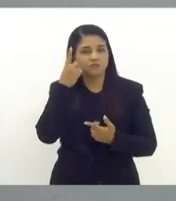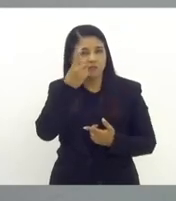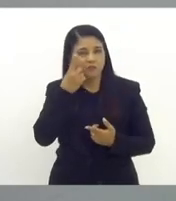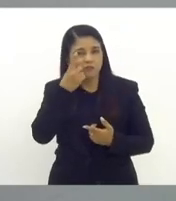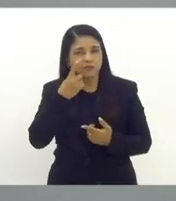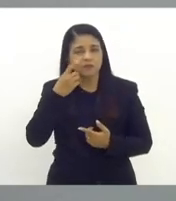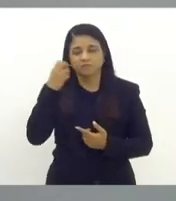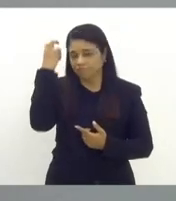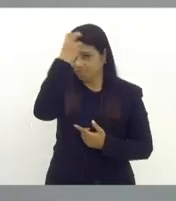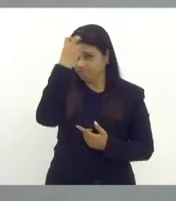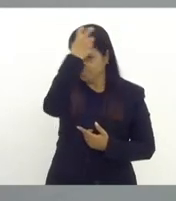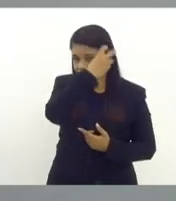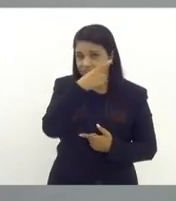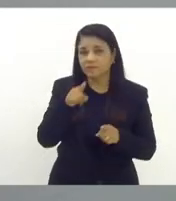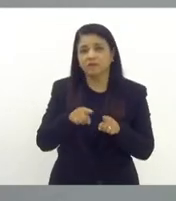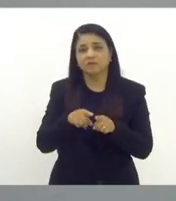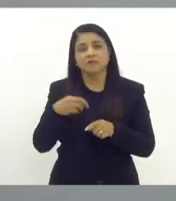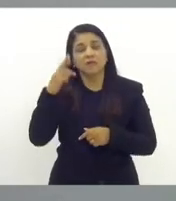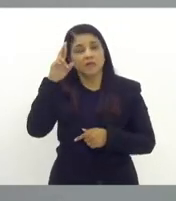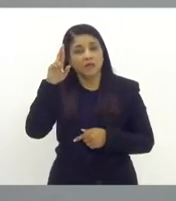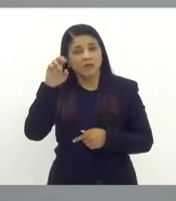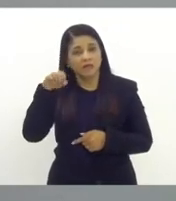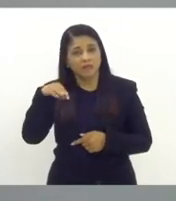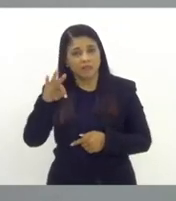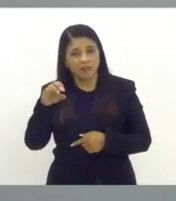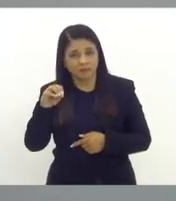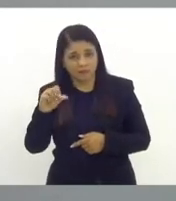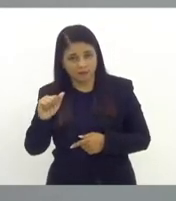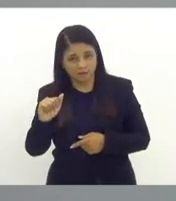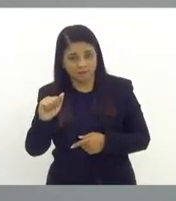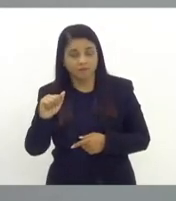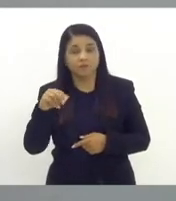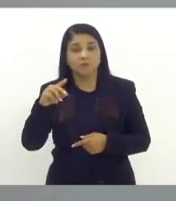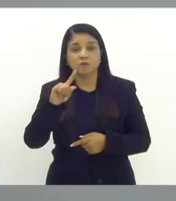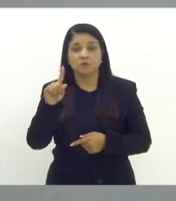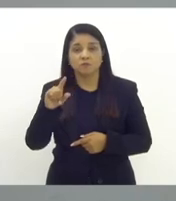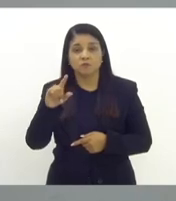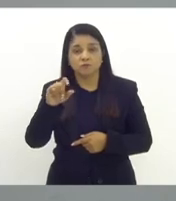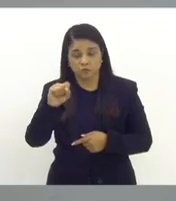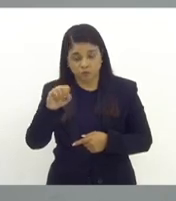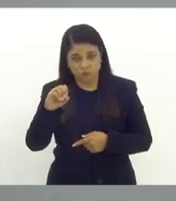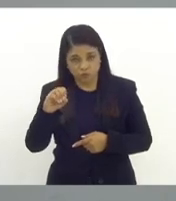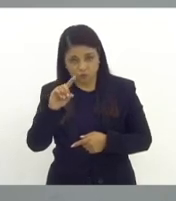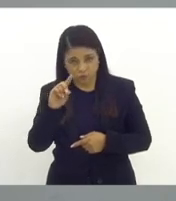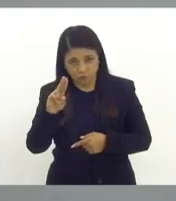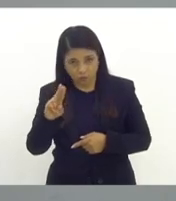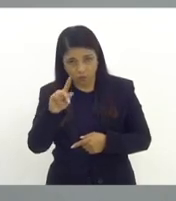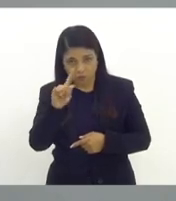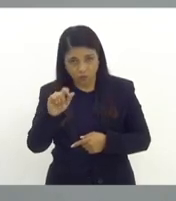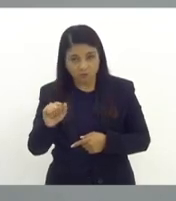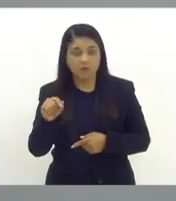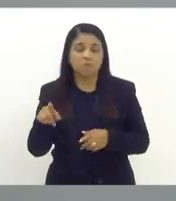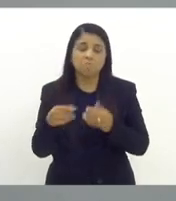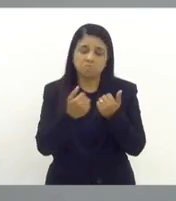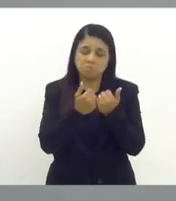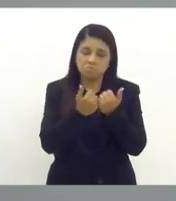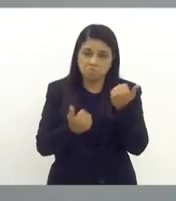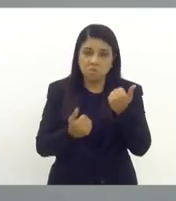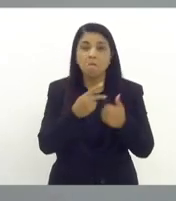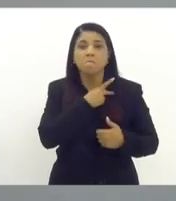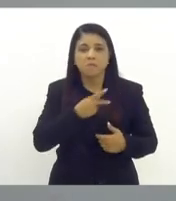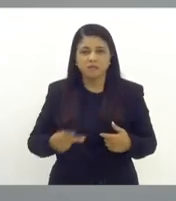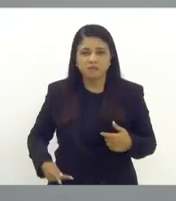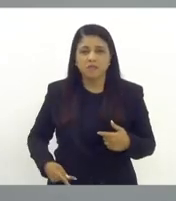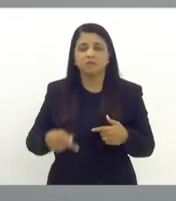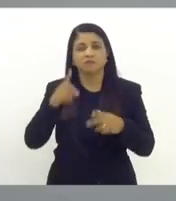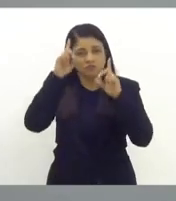Renata Souza é da comissão de mulheres e acompanha já foi secretária foi presidente da Comissão de Direitos